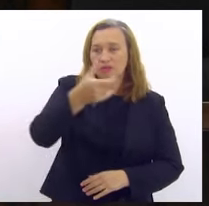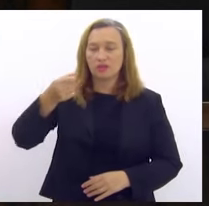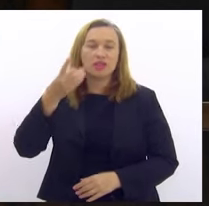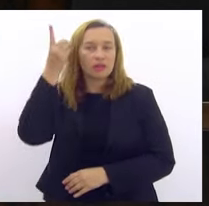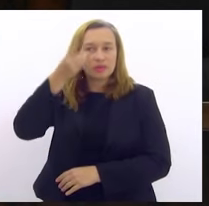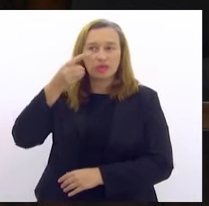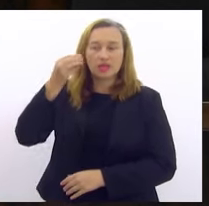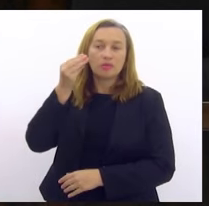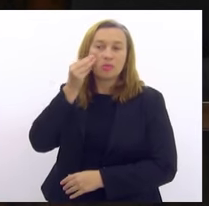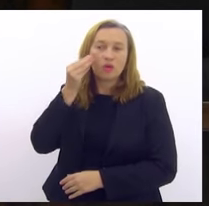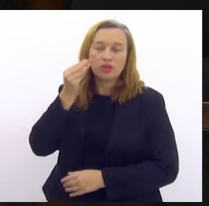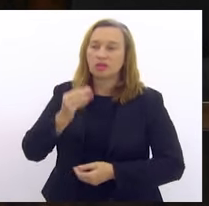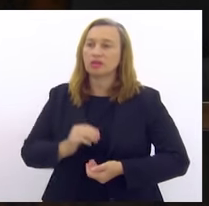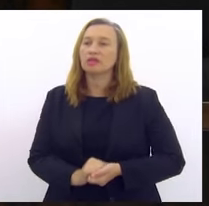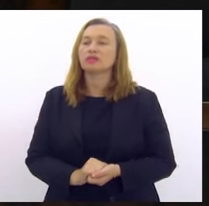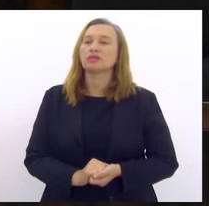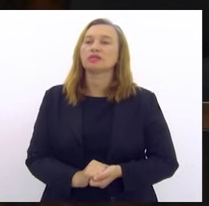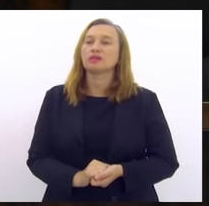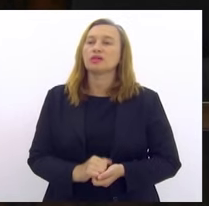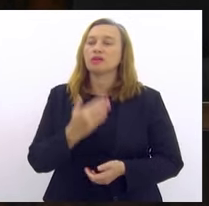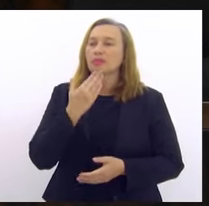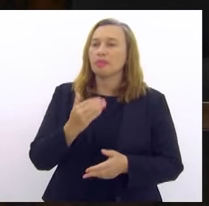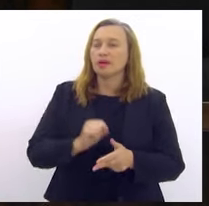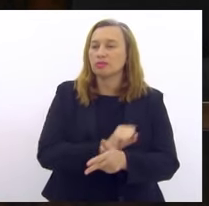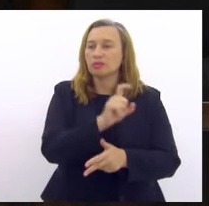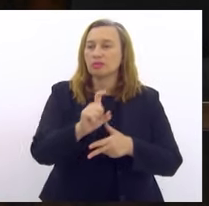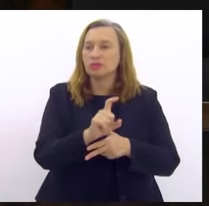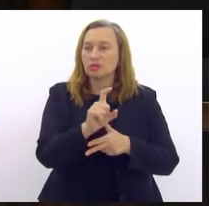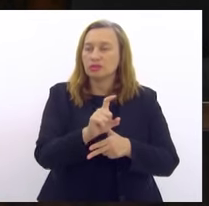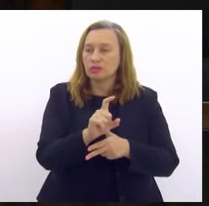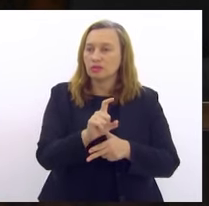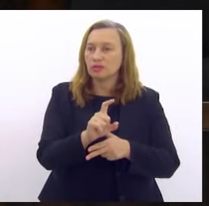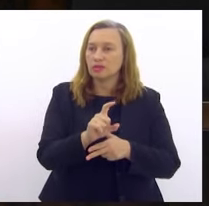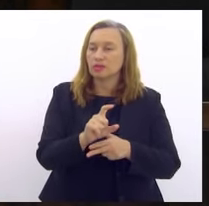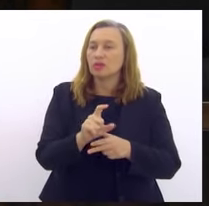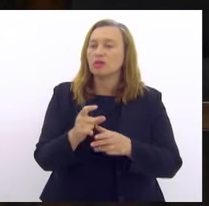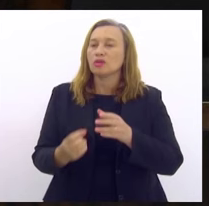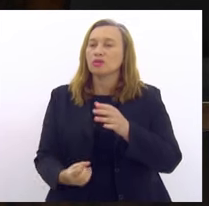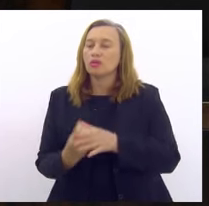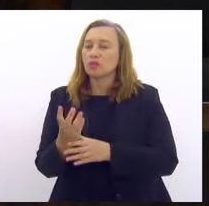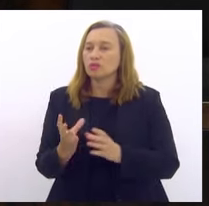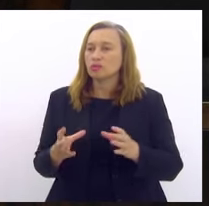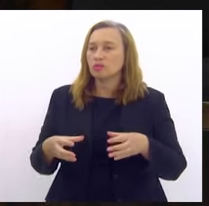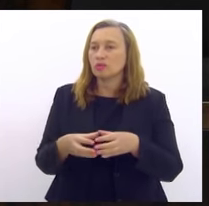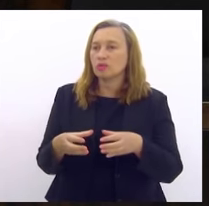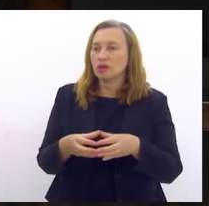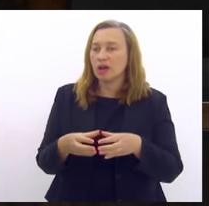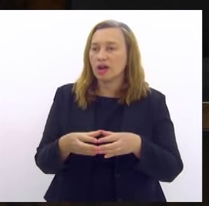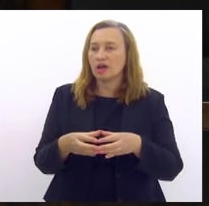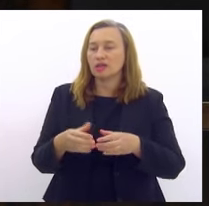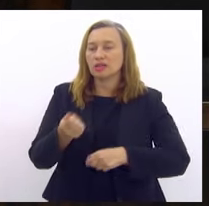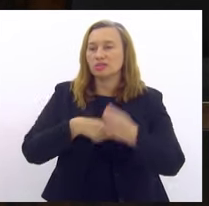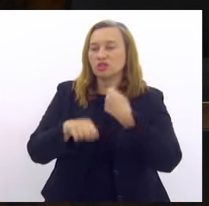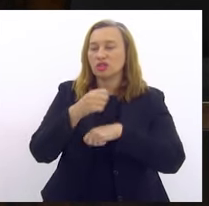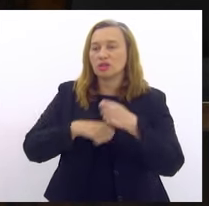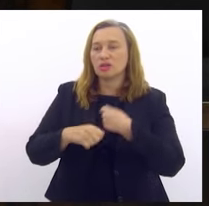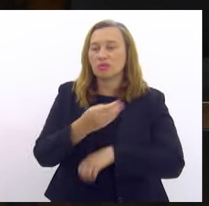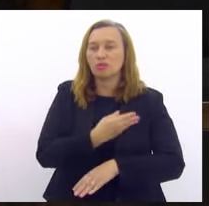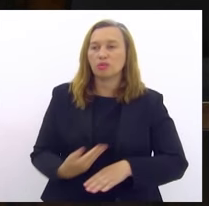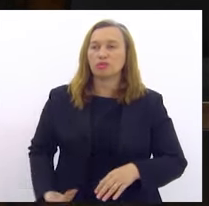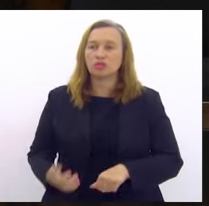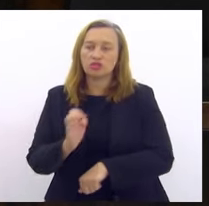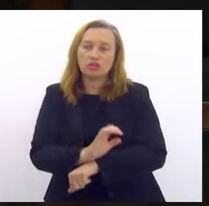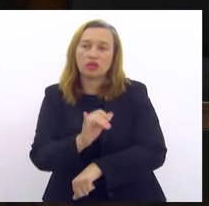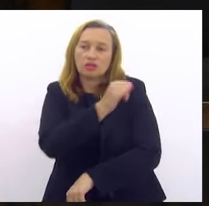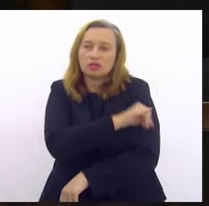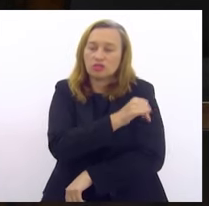deputada Mônica Francisco, que autoriza o Poder Executivo a instituir o espaço infantil no âmbito da administração pública do Estado do Rio de Janeiro e dá